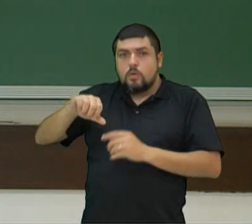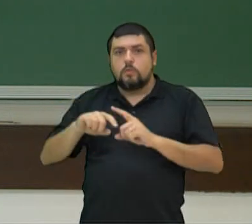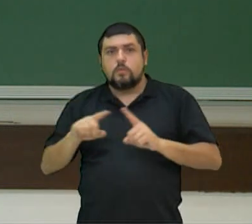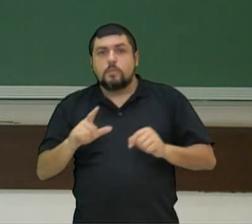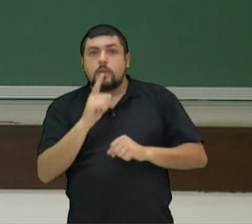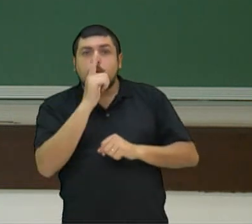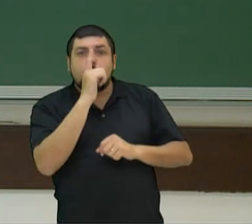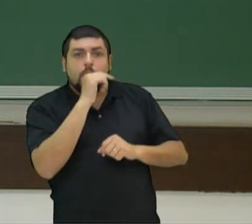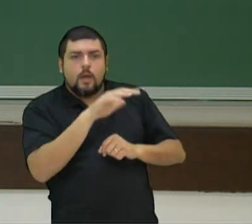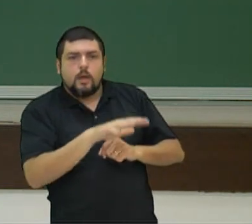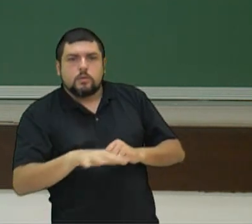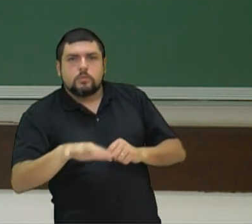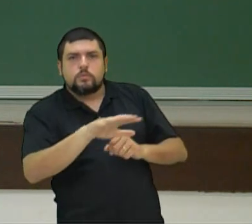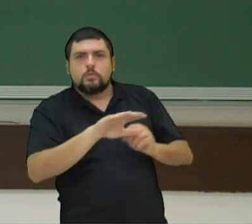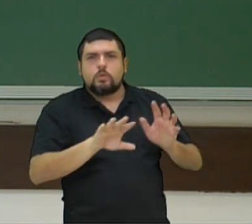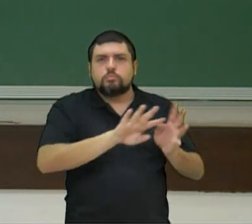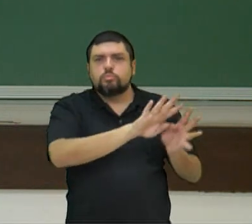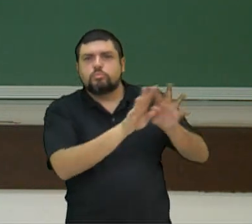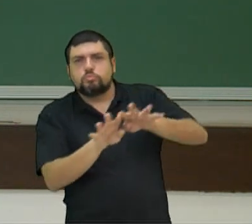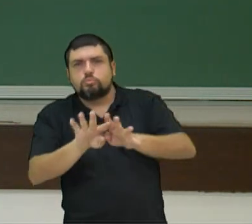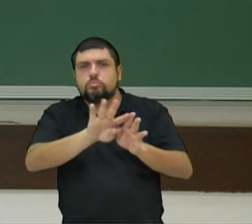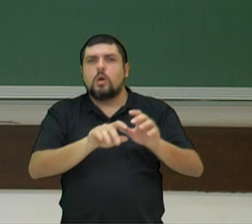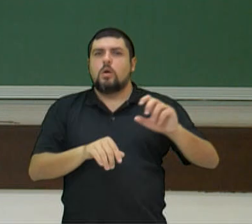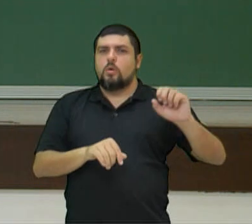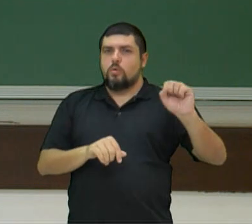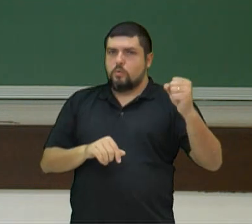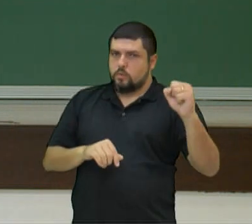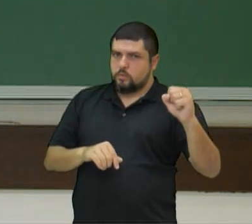na apresentação participam 8.